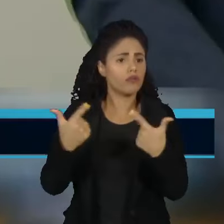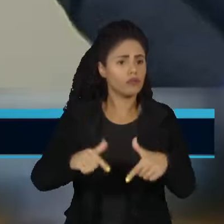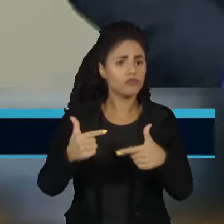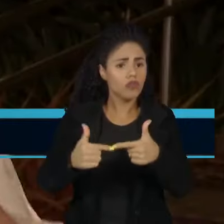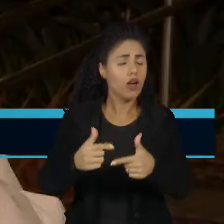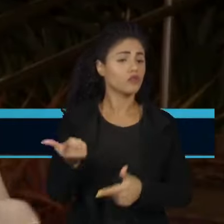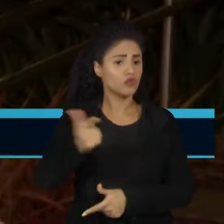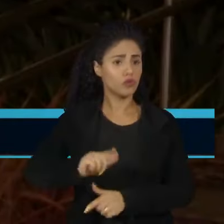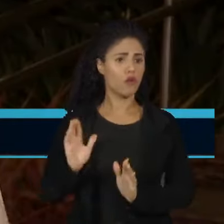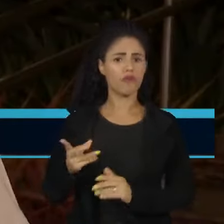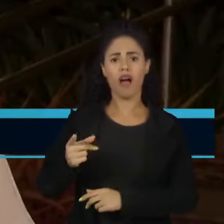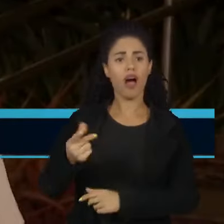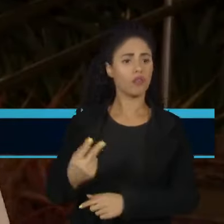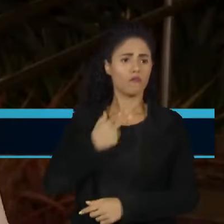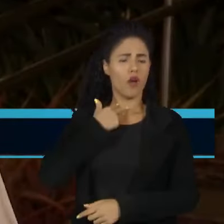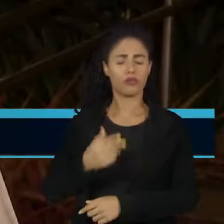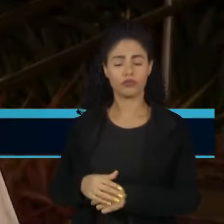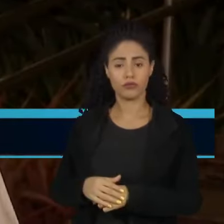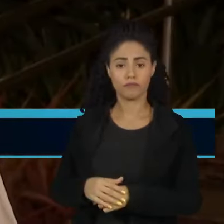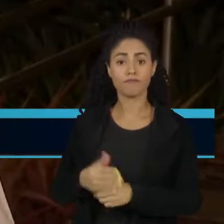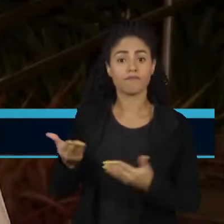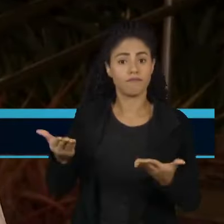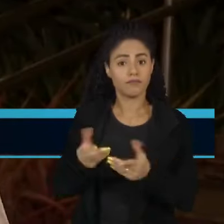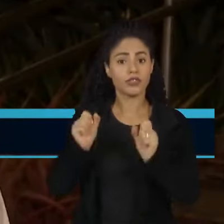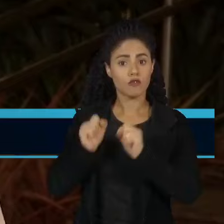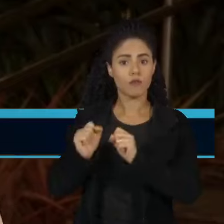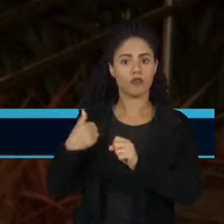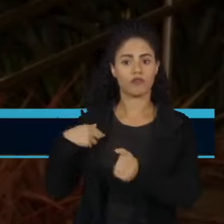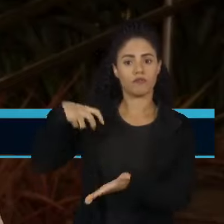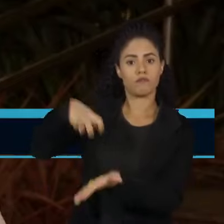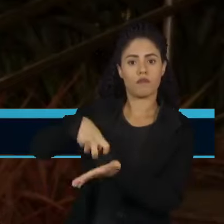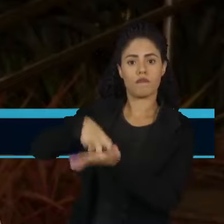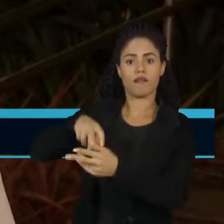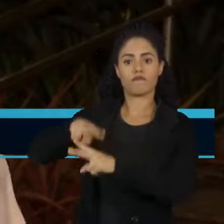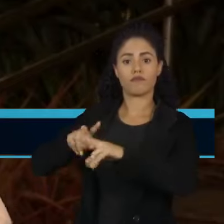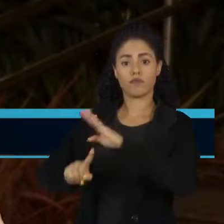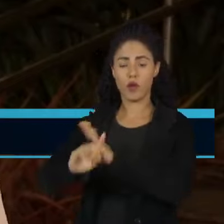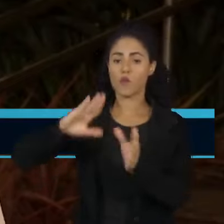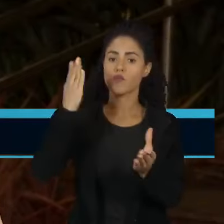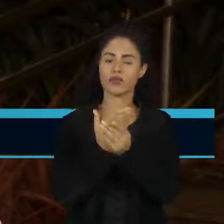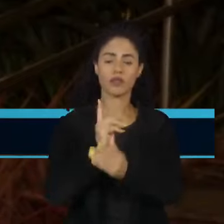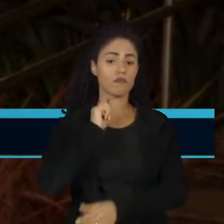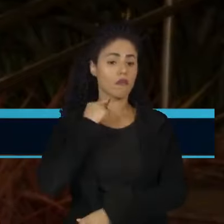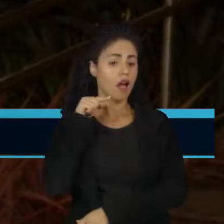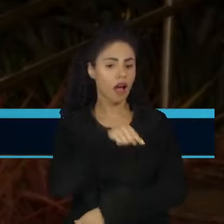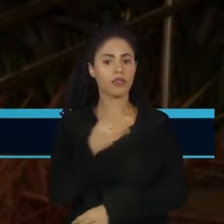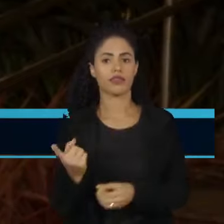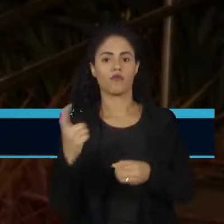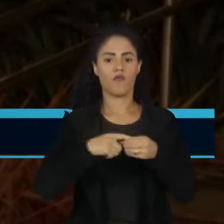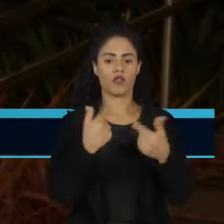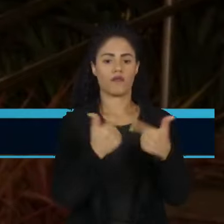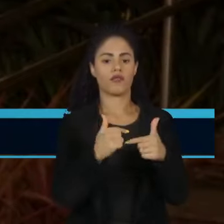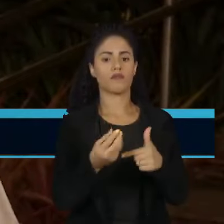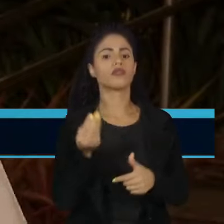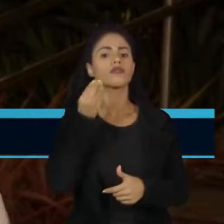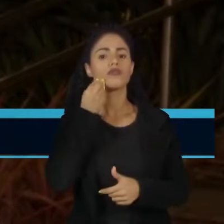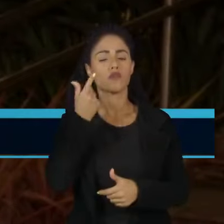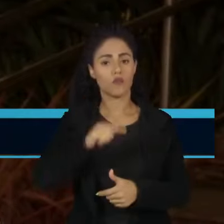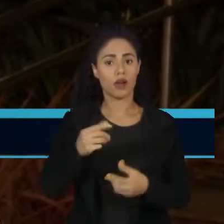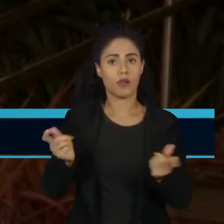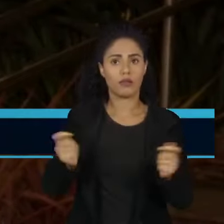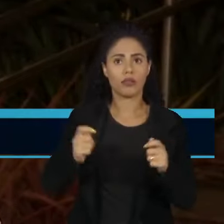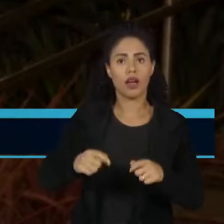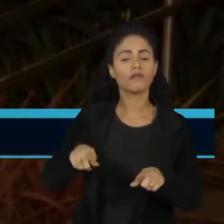dá para perpetuar. O projeto pode favorecer políticos condenados pela lei da ficha limpa, resultado de um intenso debate com